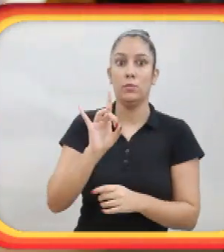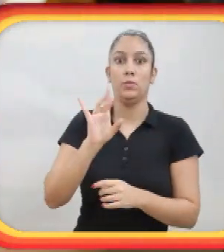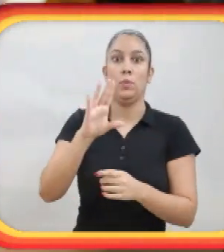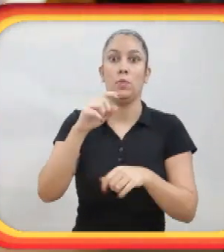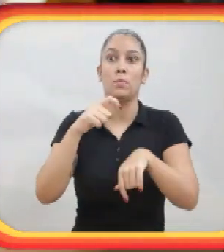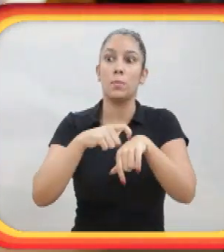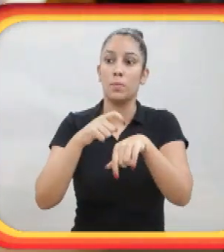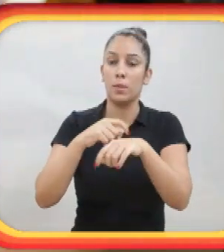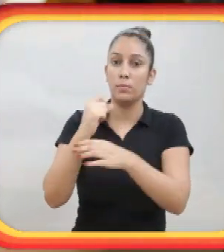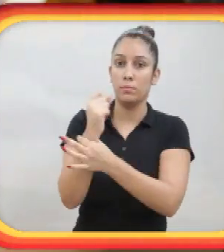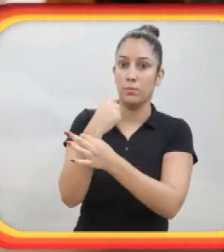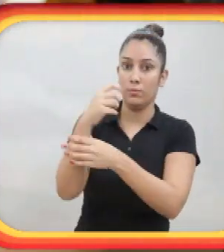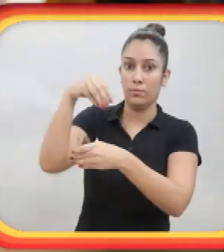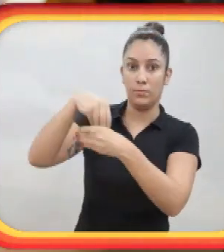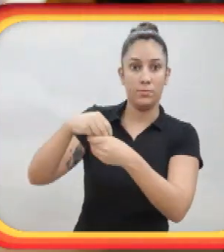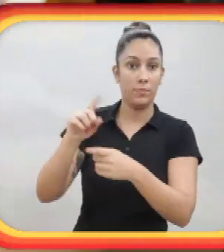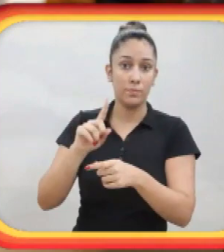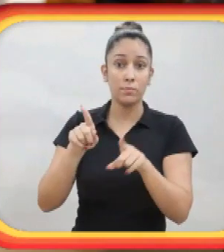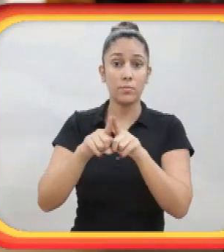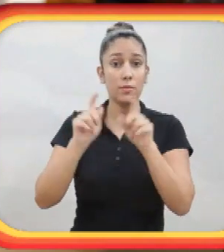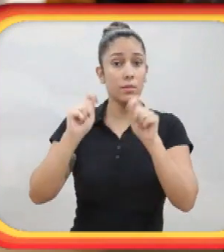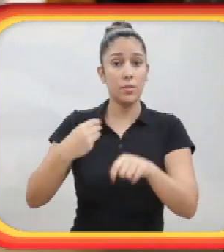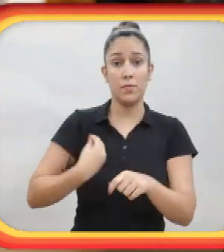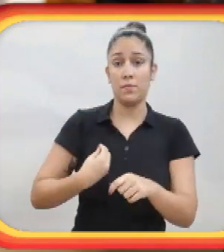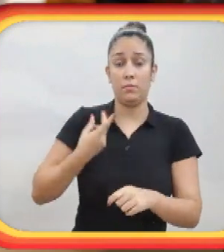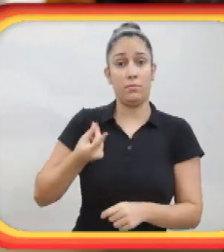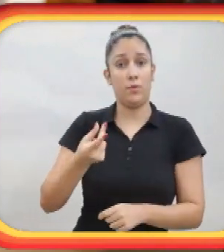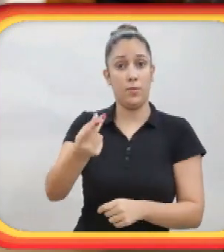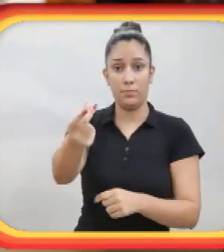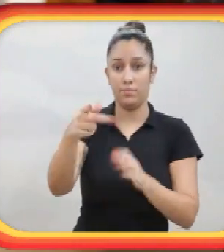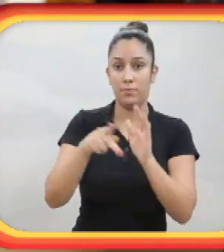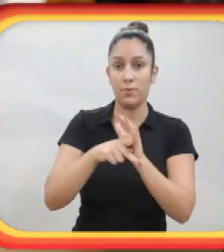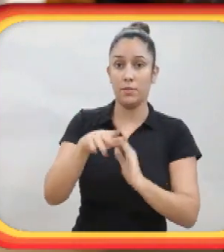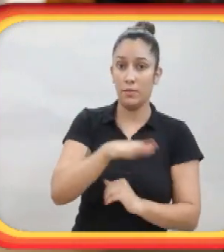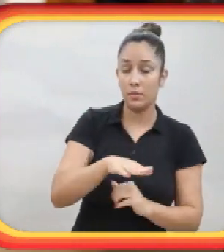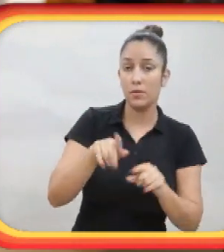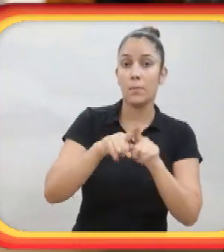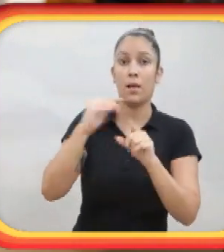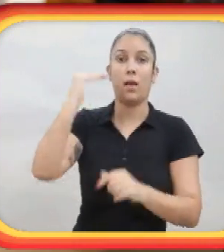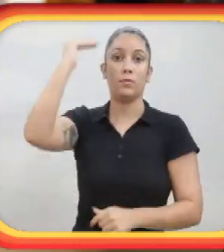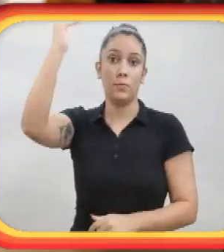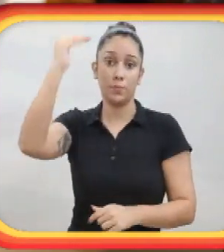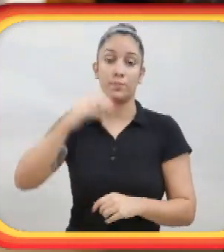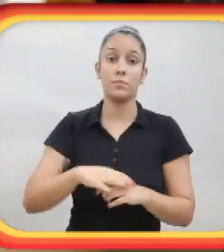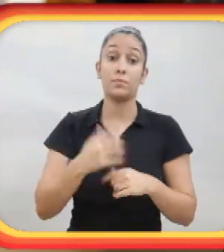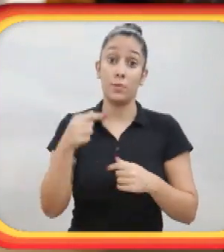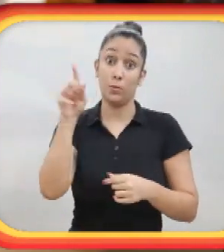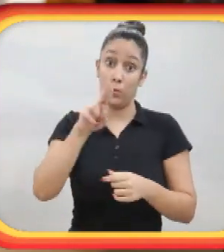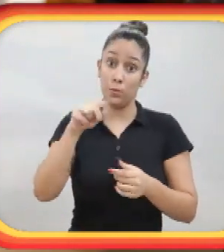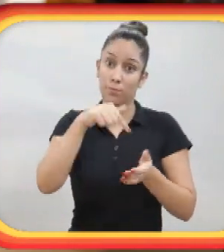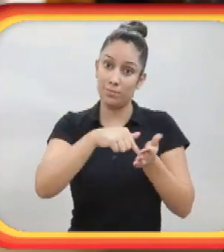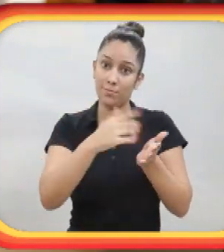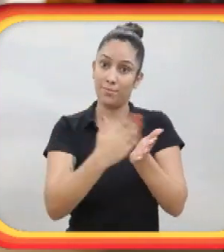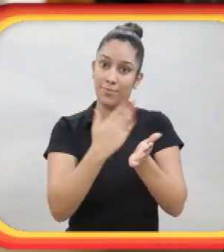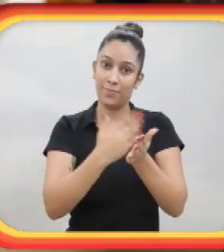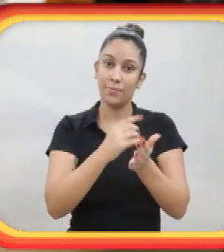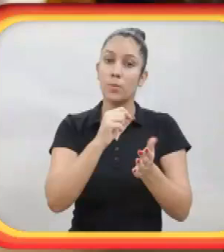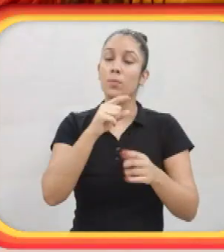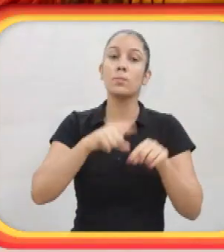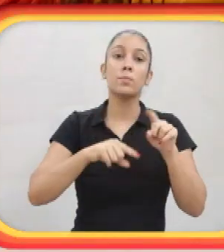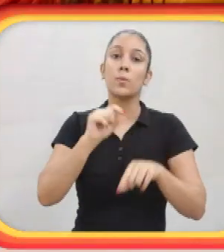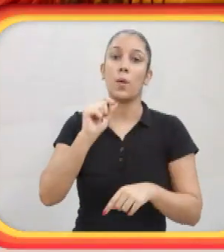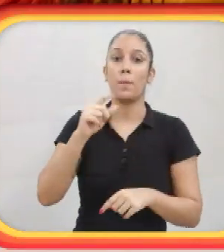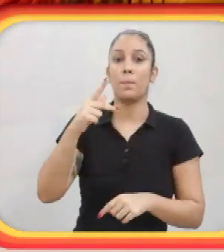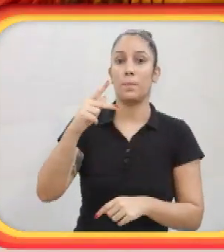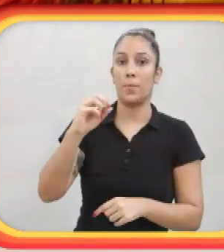famílias, porque a ideia é que essa comunicação não seja só um momento da terapia, seja para a vida da criança, então, do adulto, né?